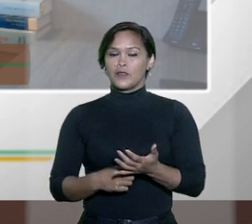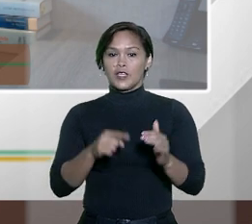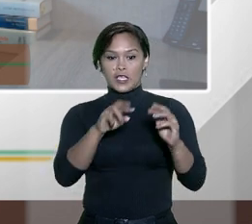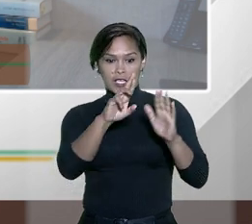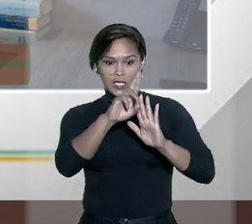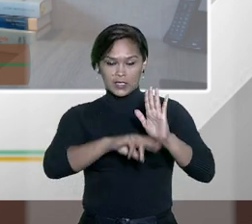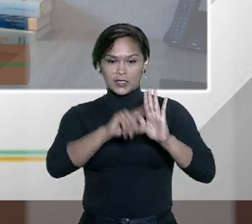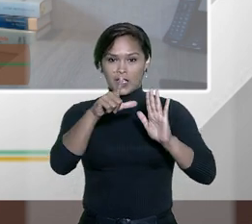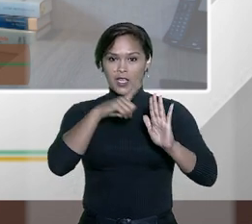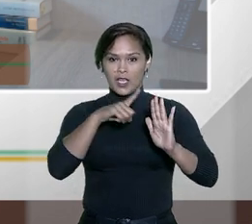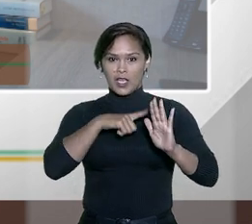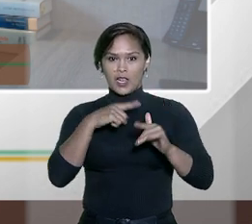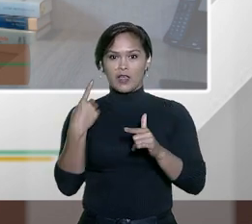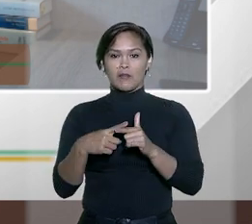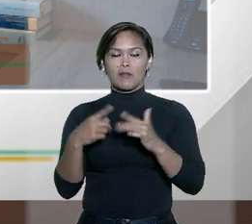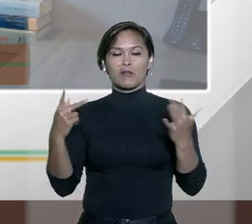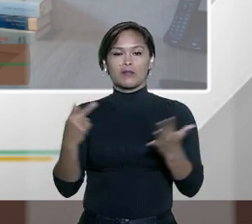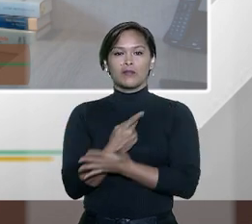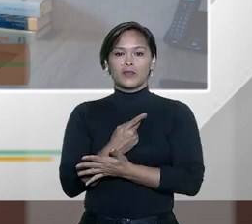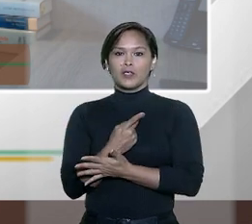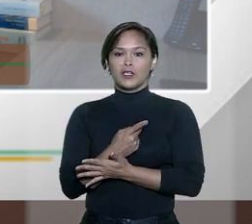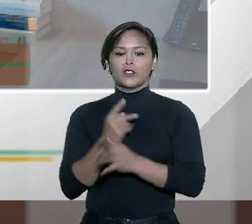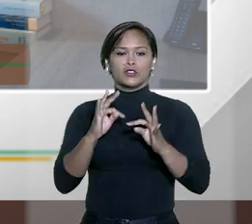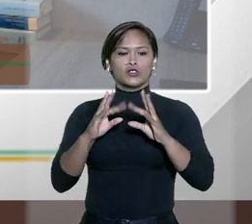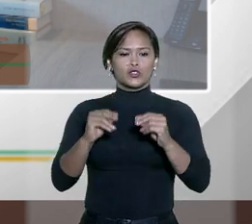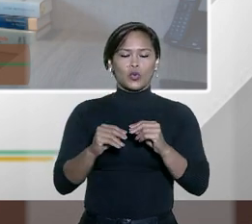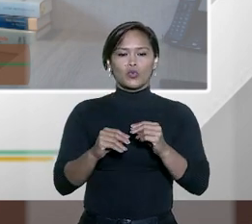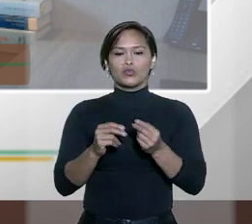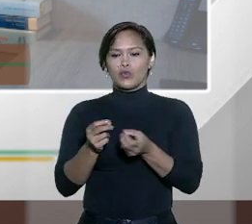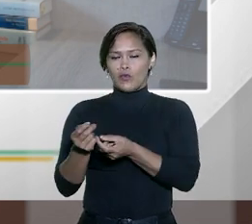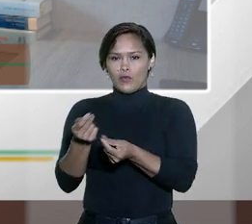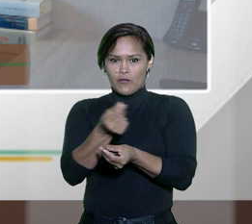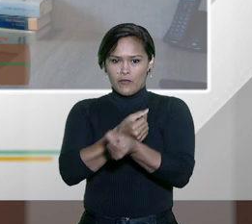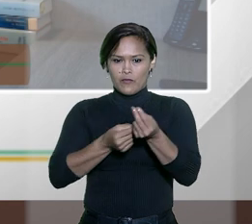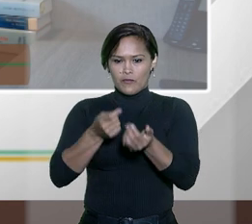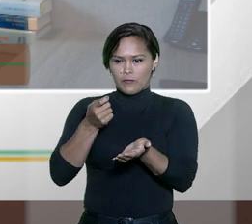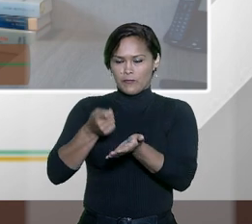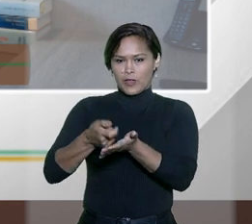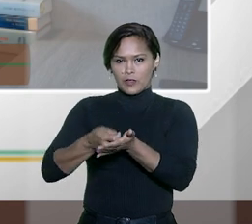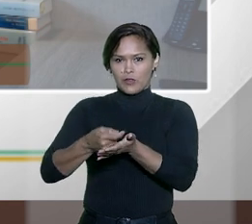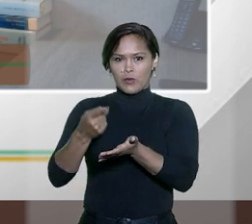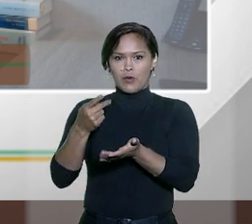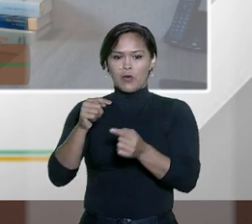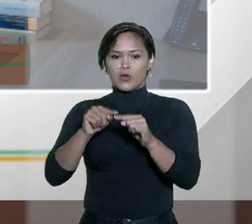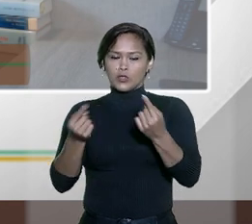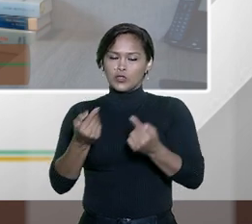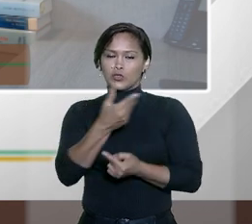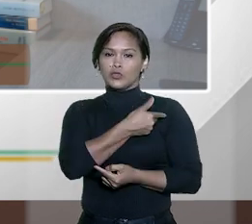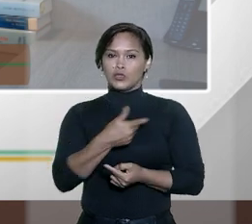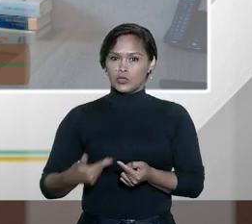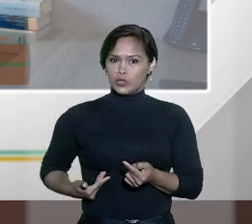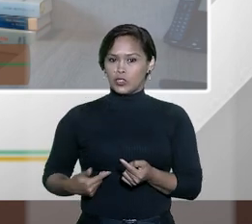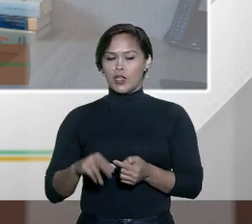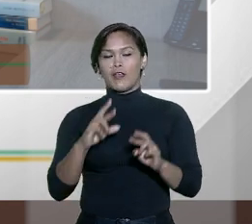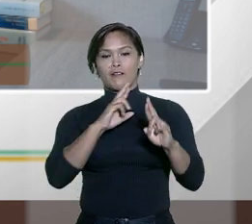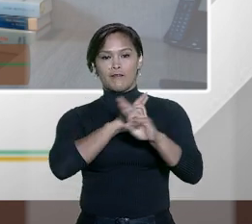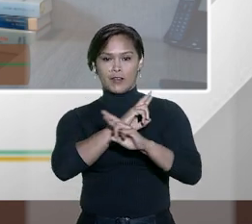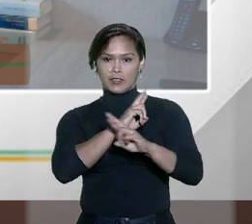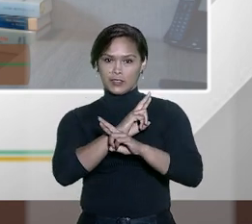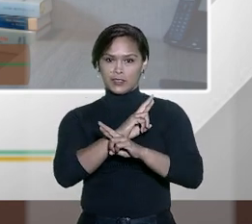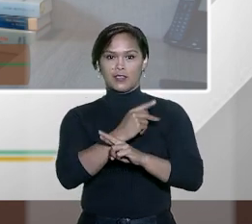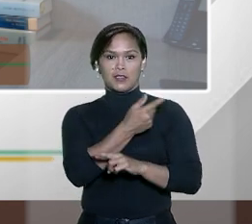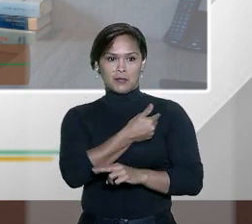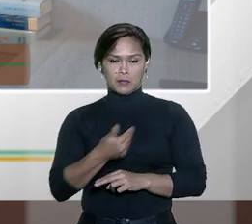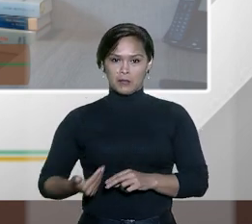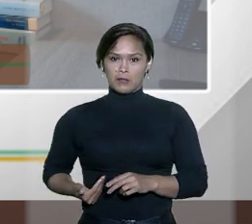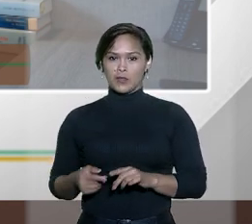esta regra, ela tem uma razão de ser, porque toda despesa de um ente público, toda despesa da fazenda